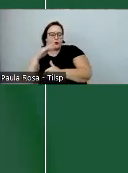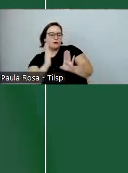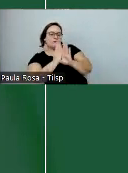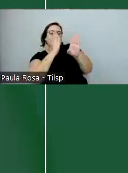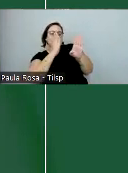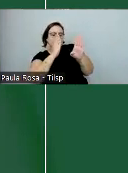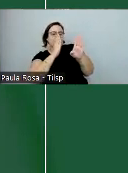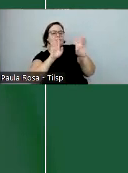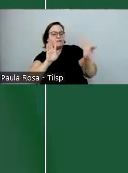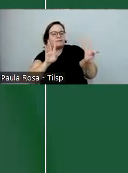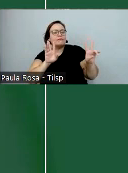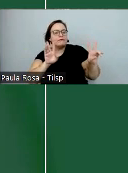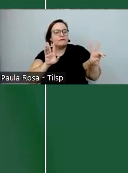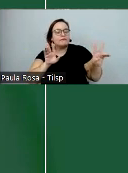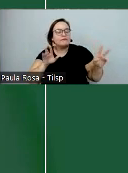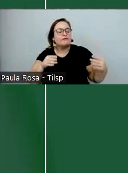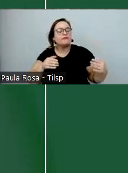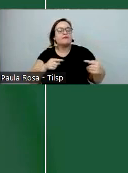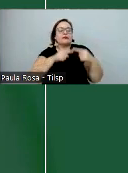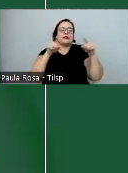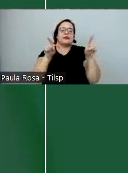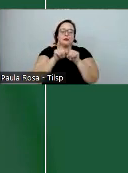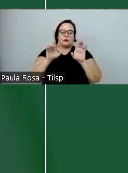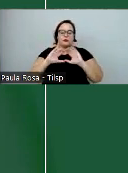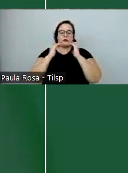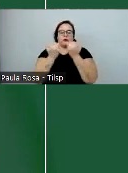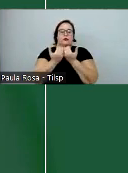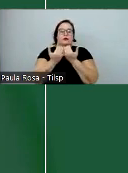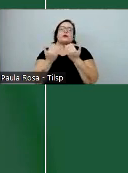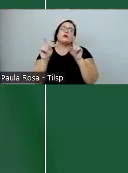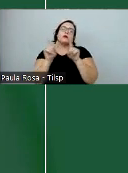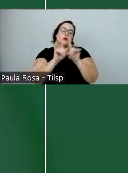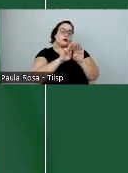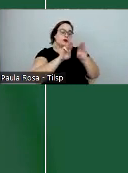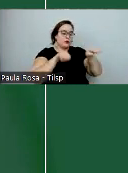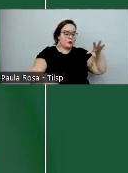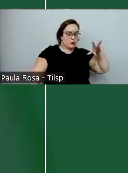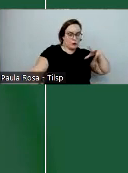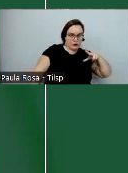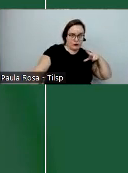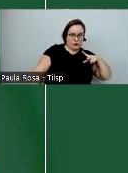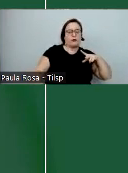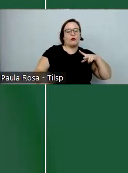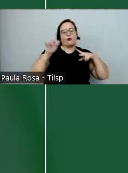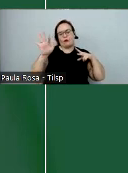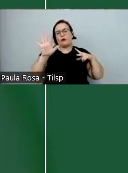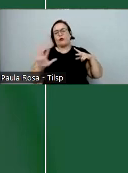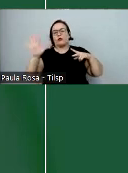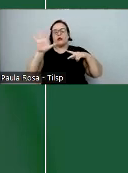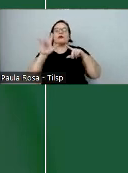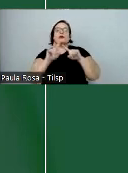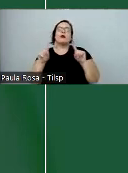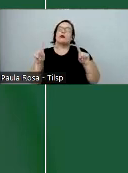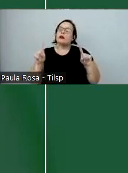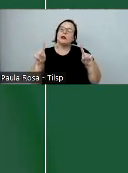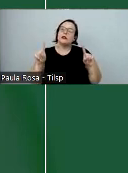das iniciativas comunitárias como os museus privados e federais mas também particularmente na